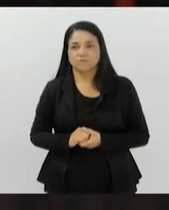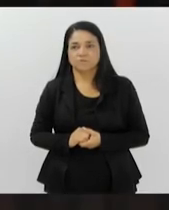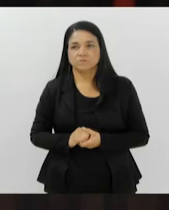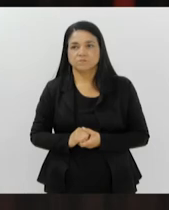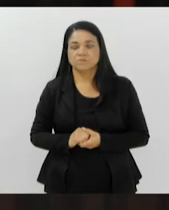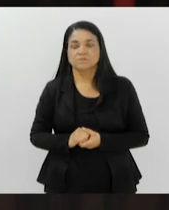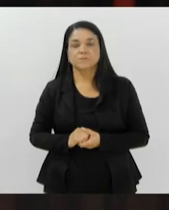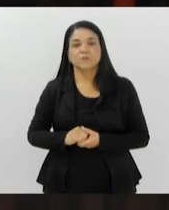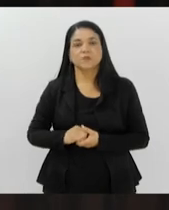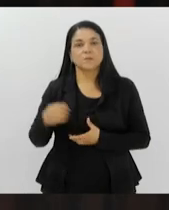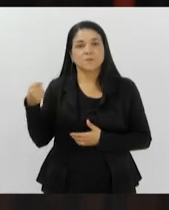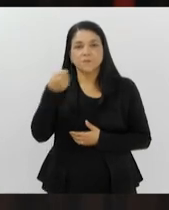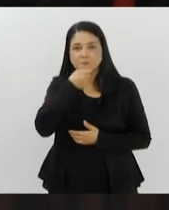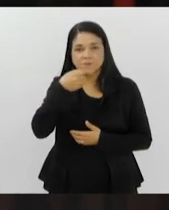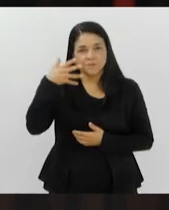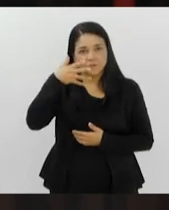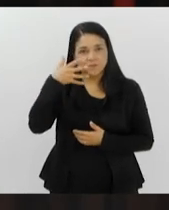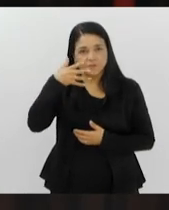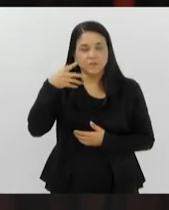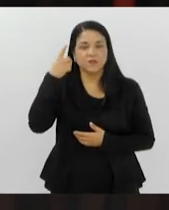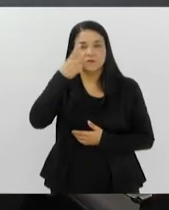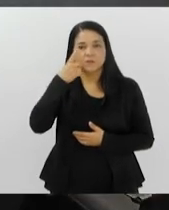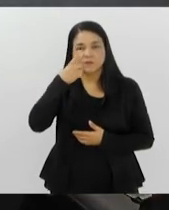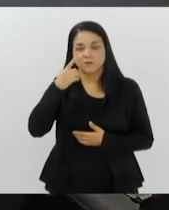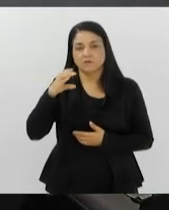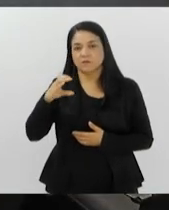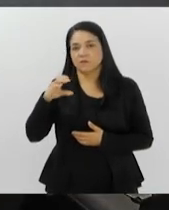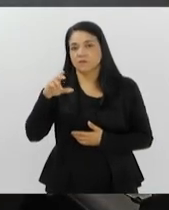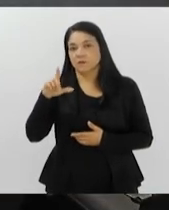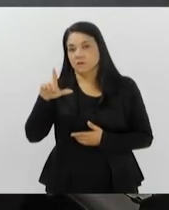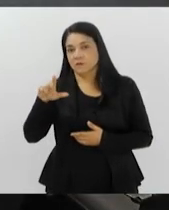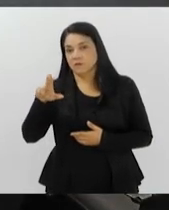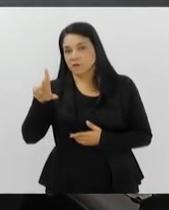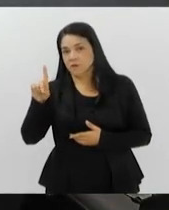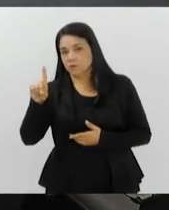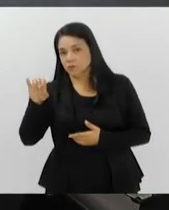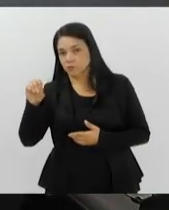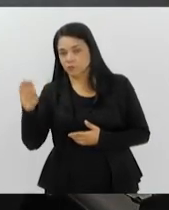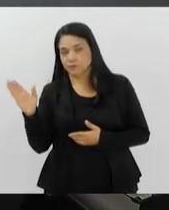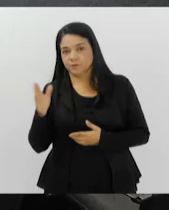Com a palavra, o nobre deputado Cláudio Caiado.